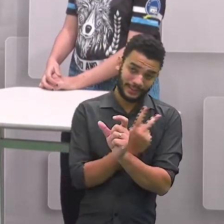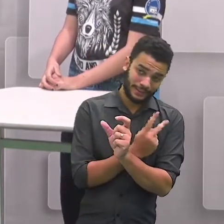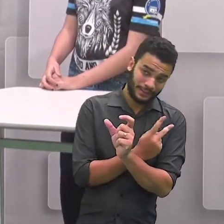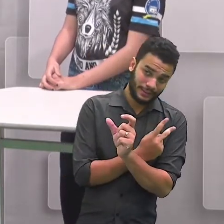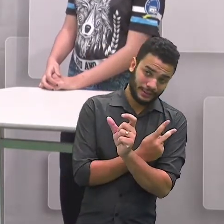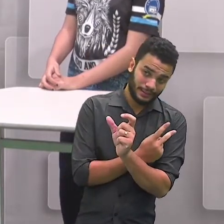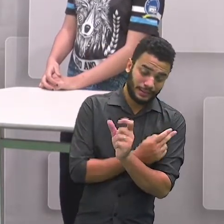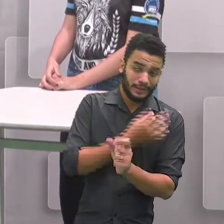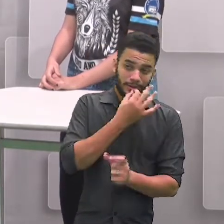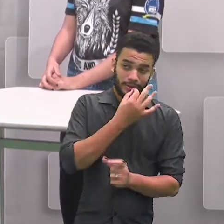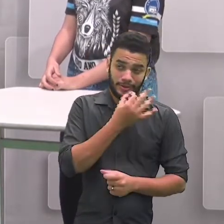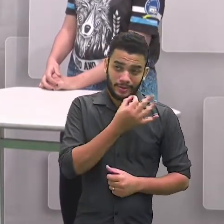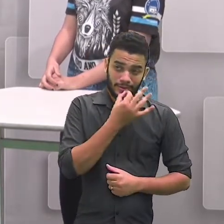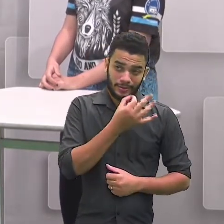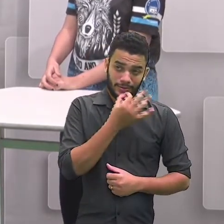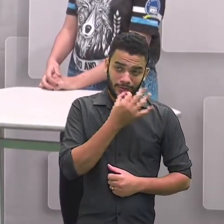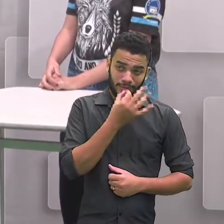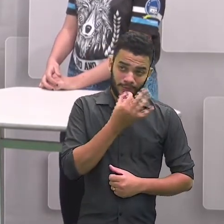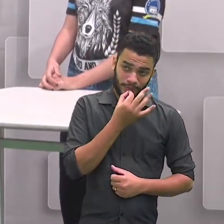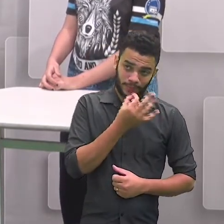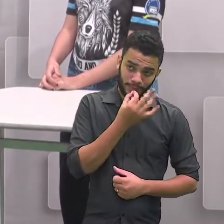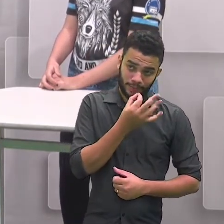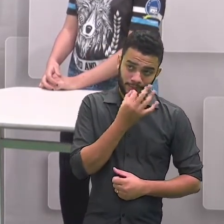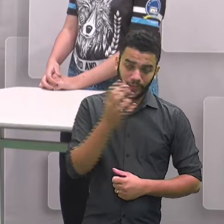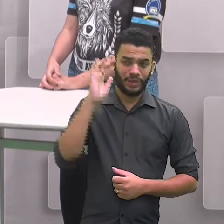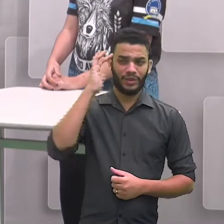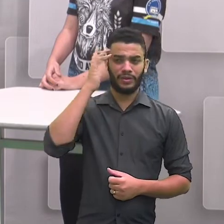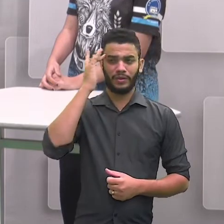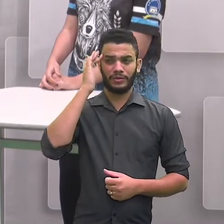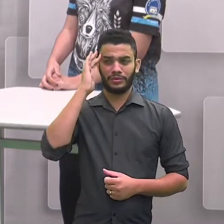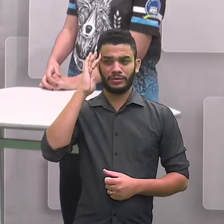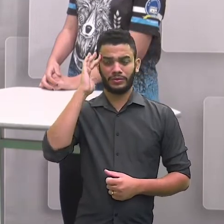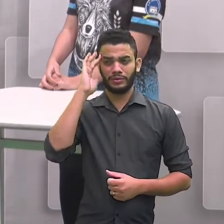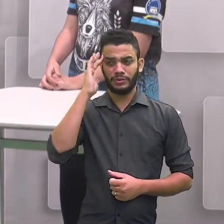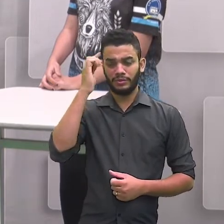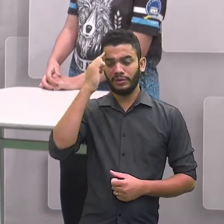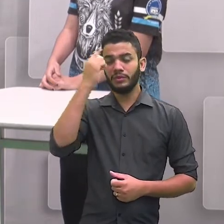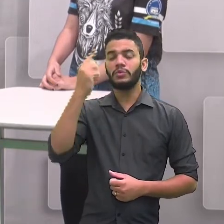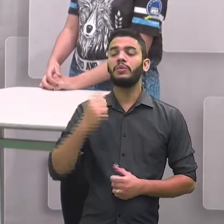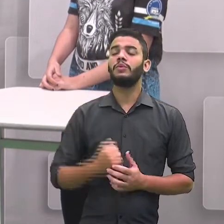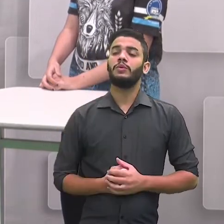E aí, pessoal de casa, o que vocês estão achando da nossa programação?